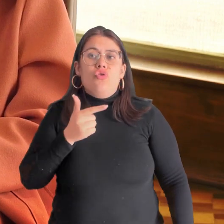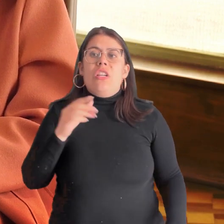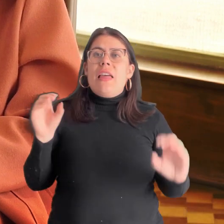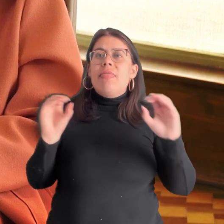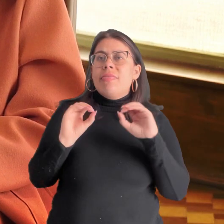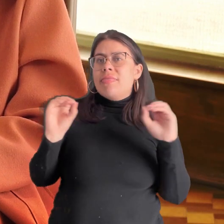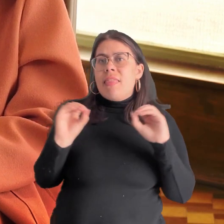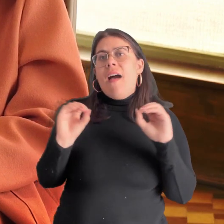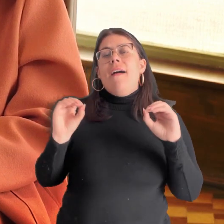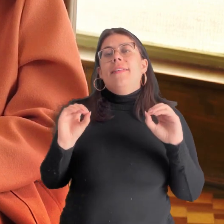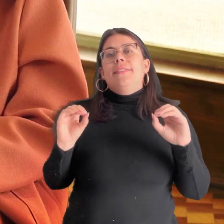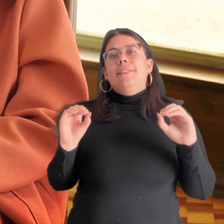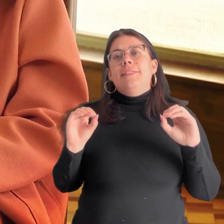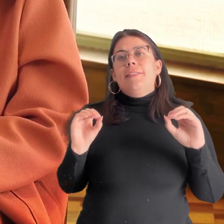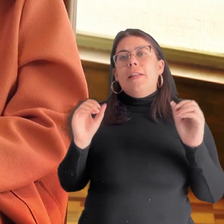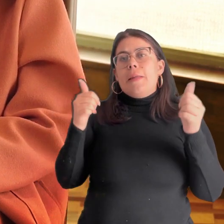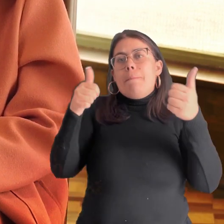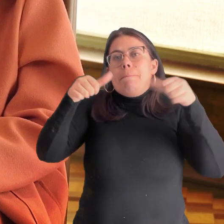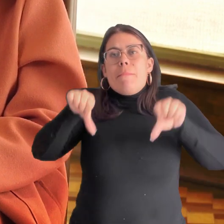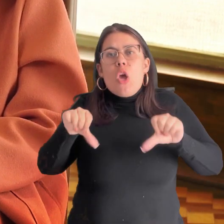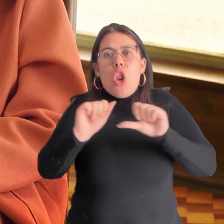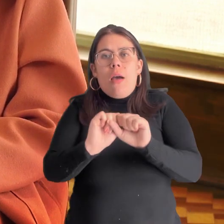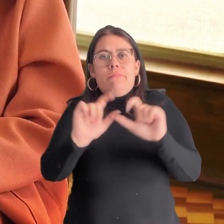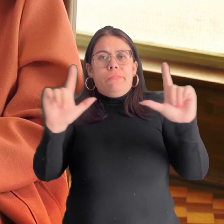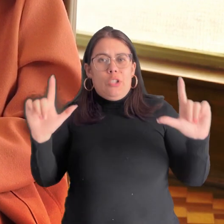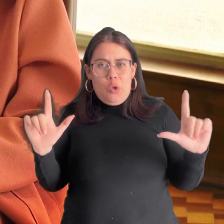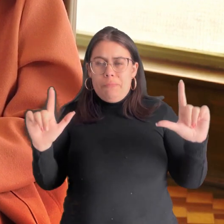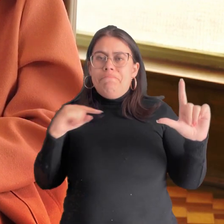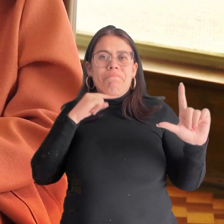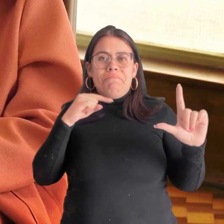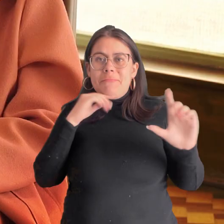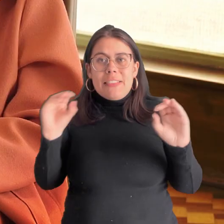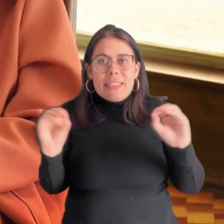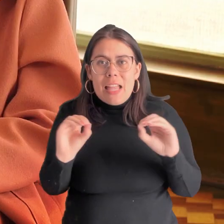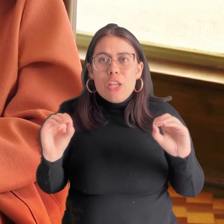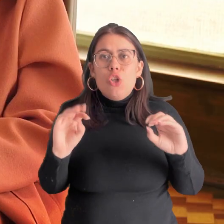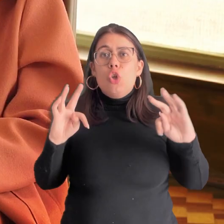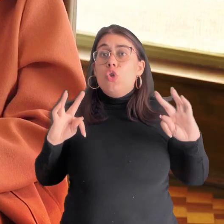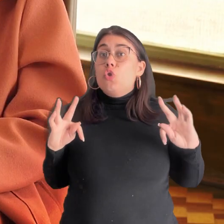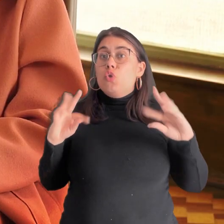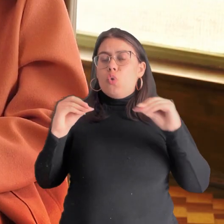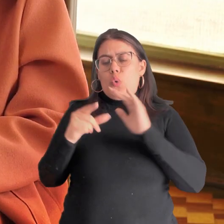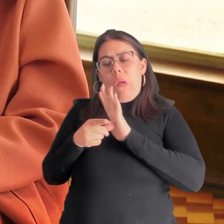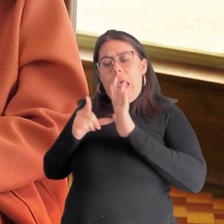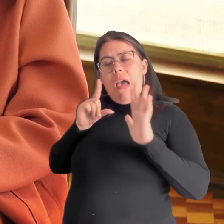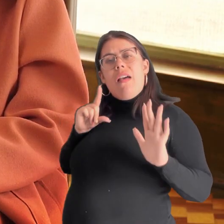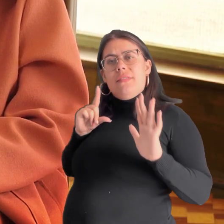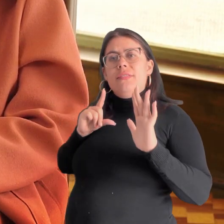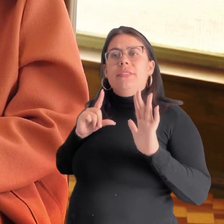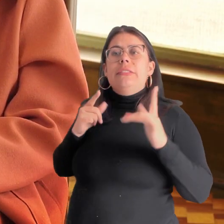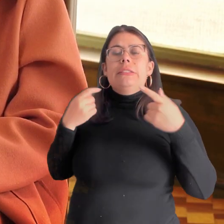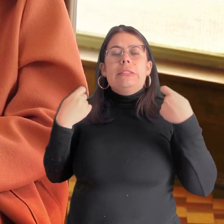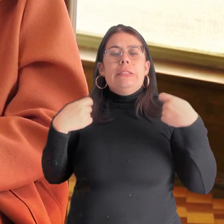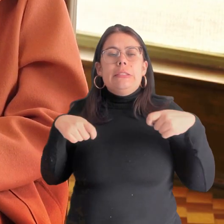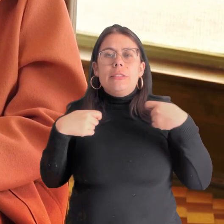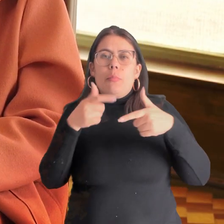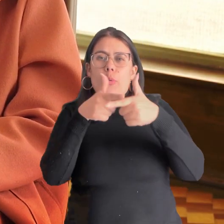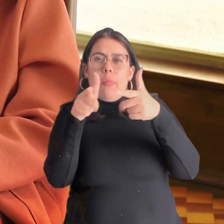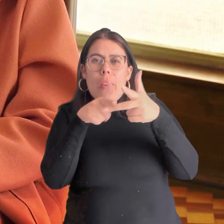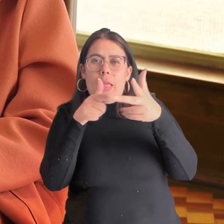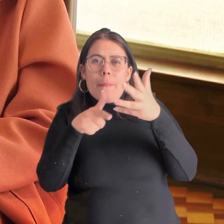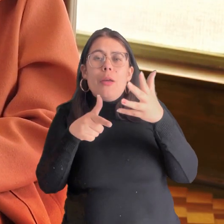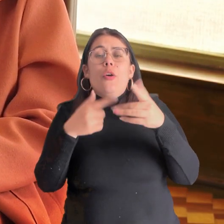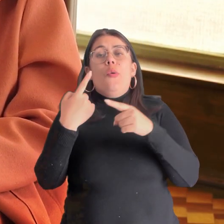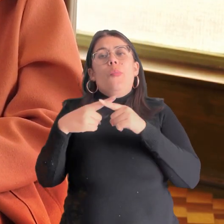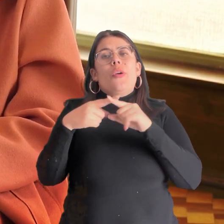incêndio que tivesse causado danos no mural. Todos os danos eram anteriores, um pouco pela degradação